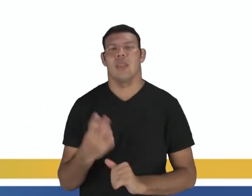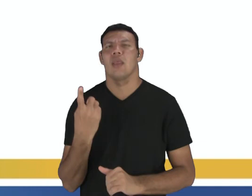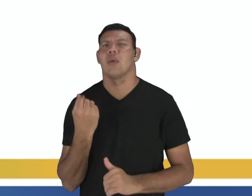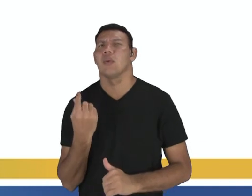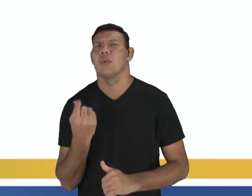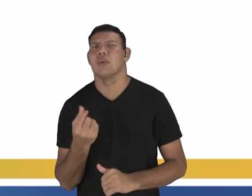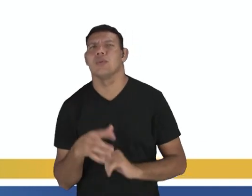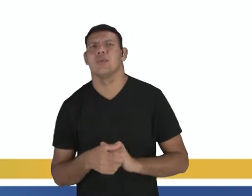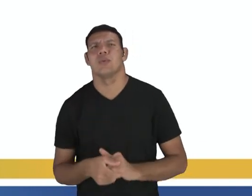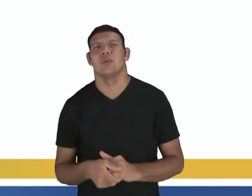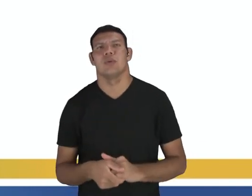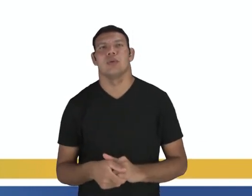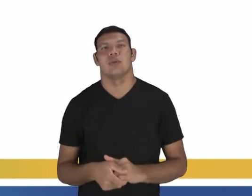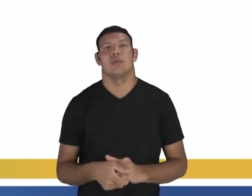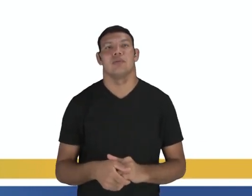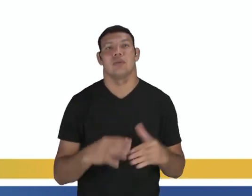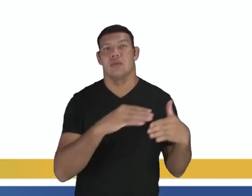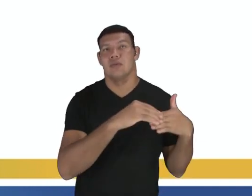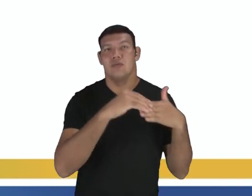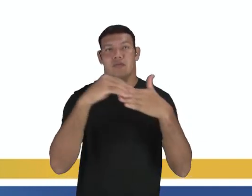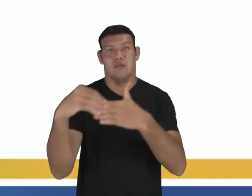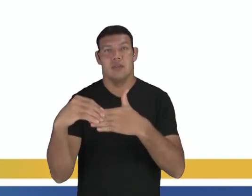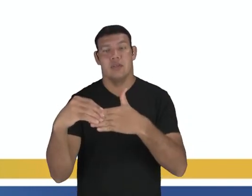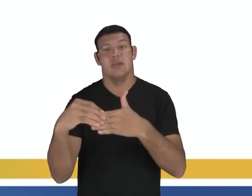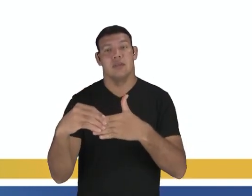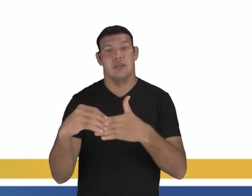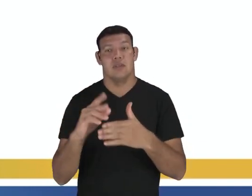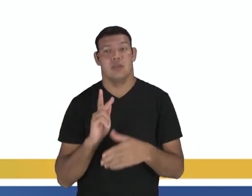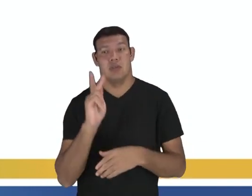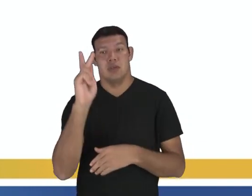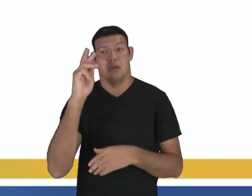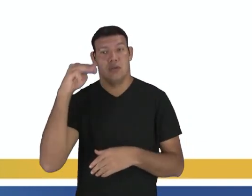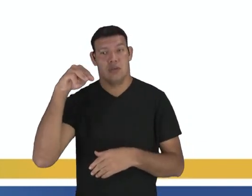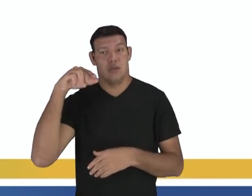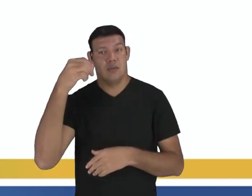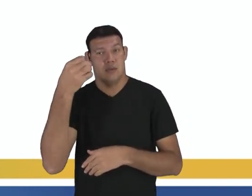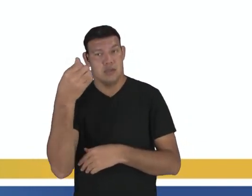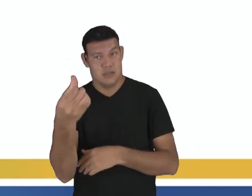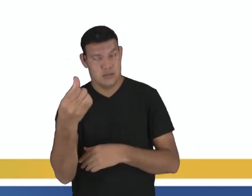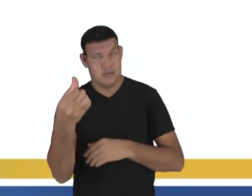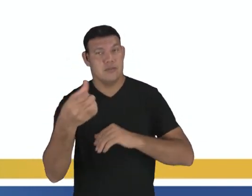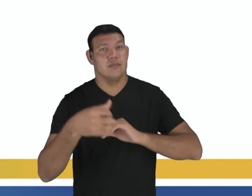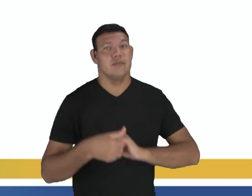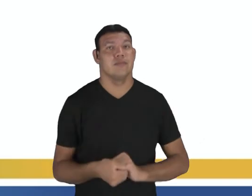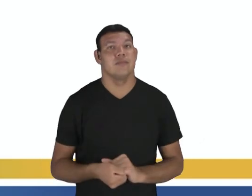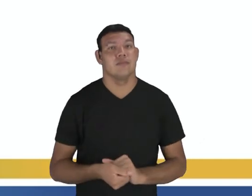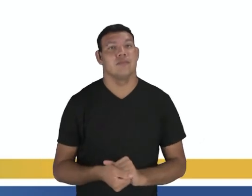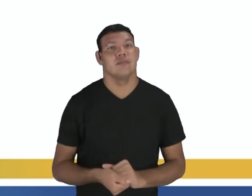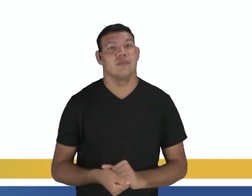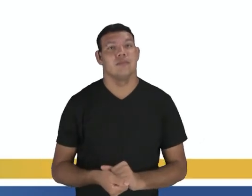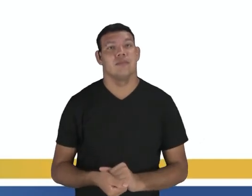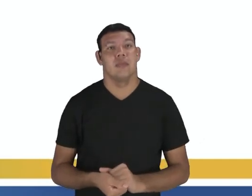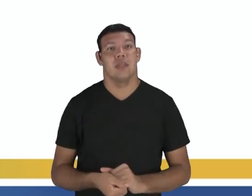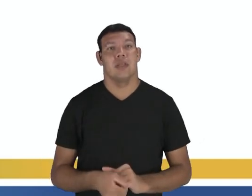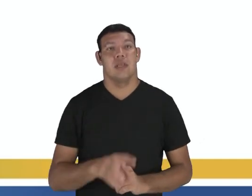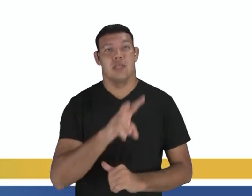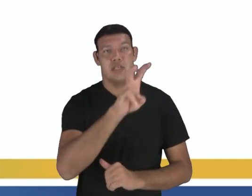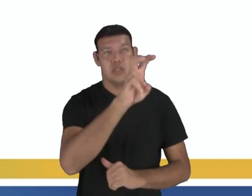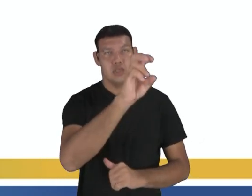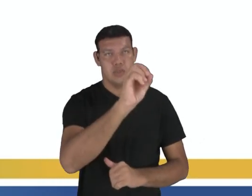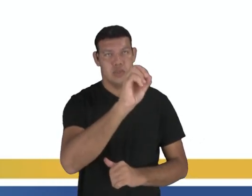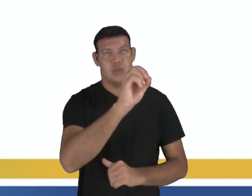um frete de 6 km? Bom, eu tenho aí os R$50 fixo, mais 6